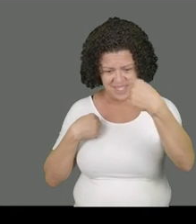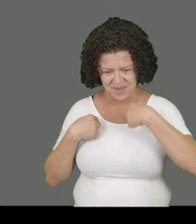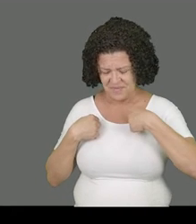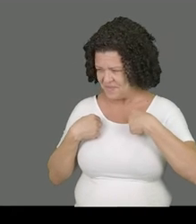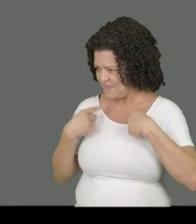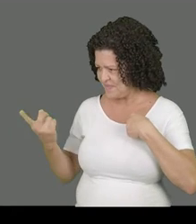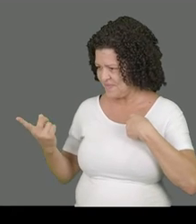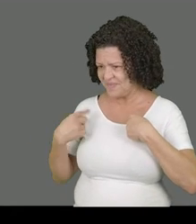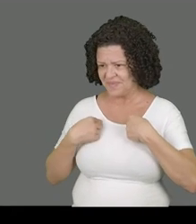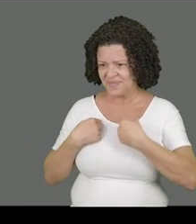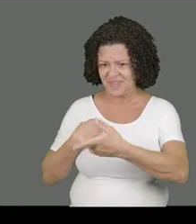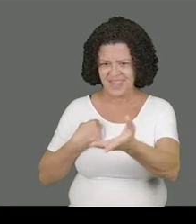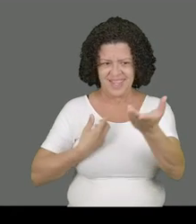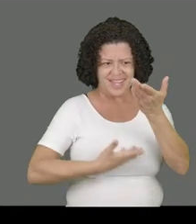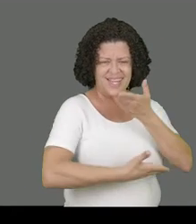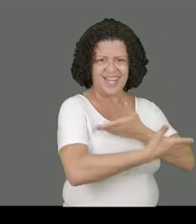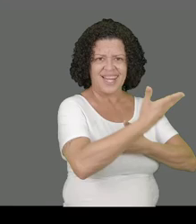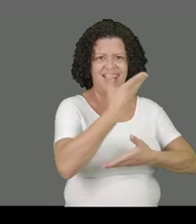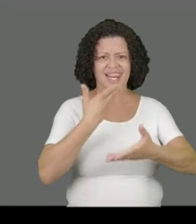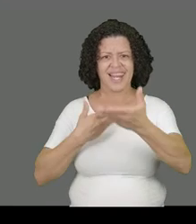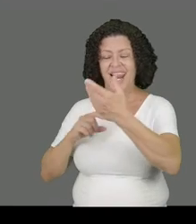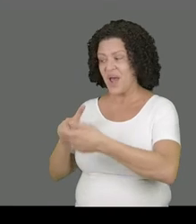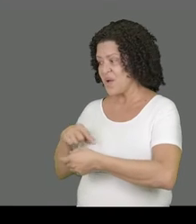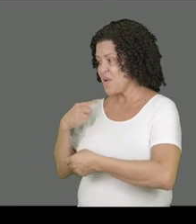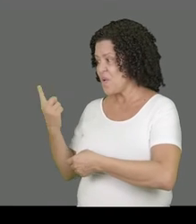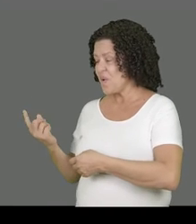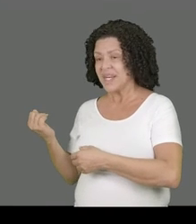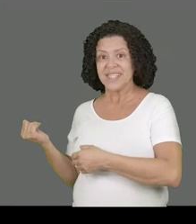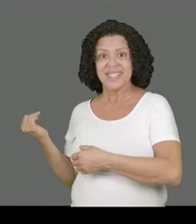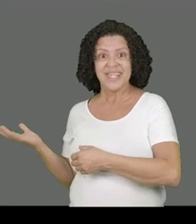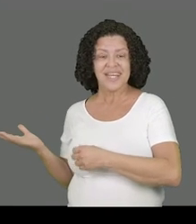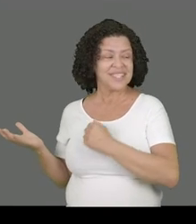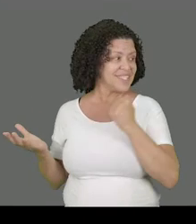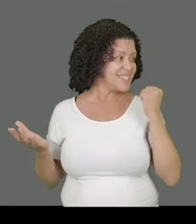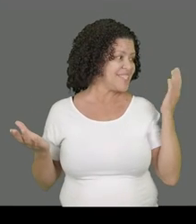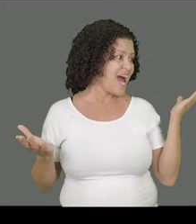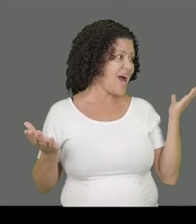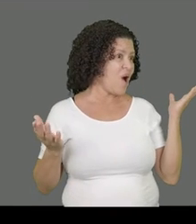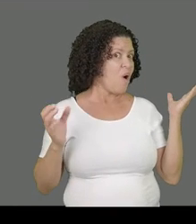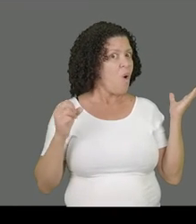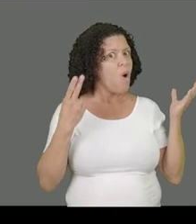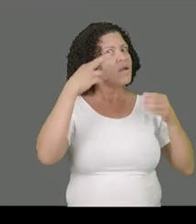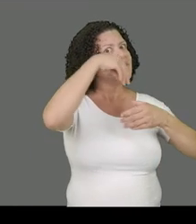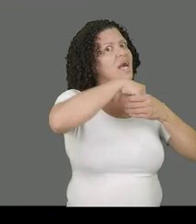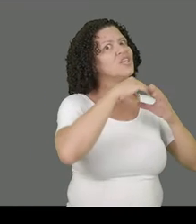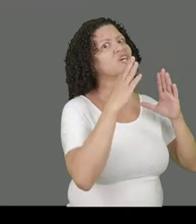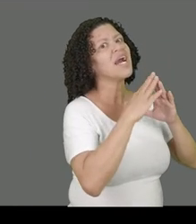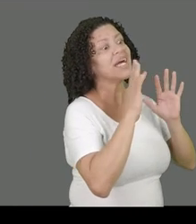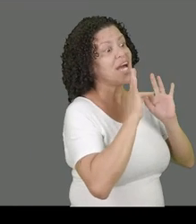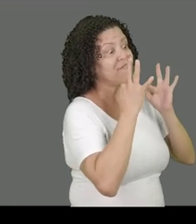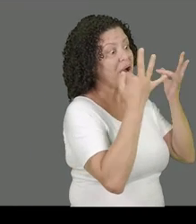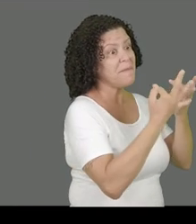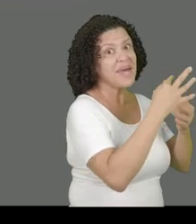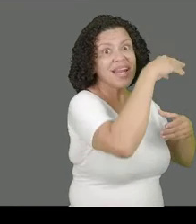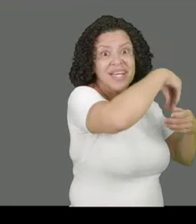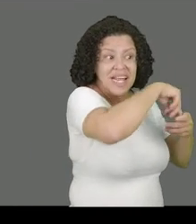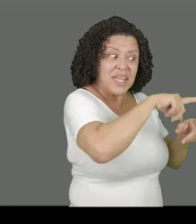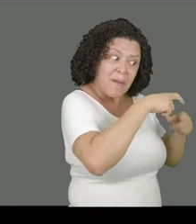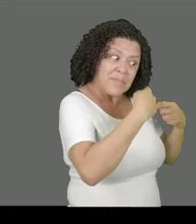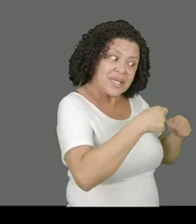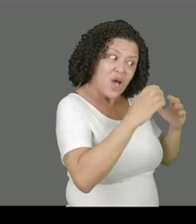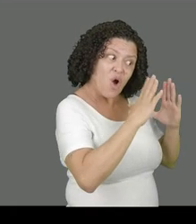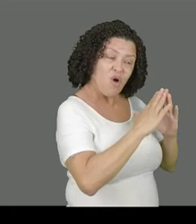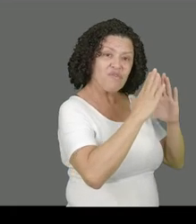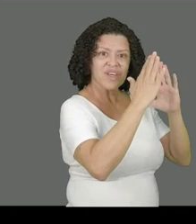para crescer, para progredir. E o outro é o outro próximo, é o outro que está dentro de casa, é o outro que